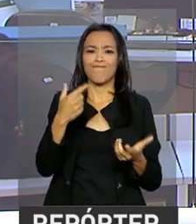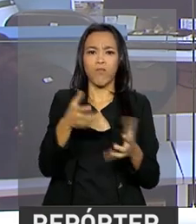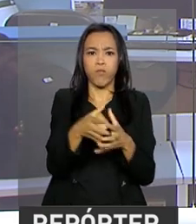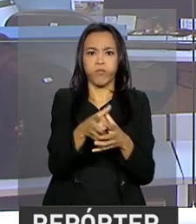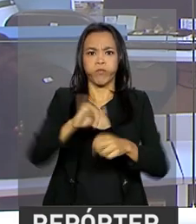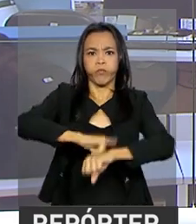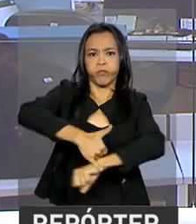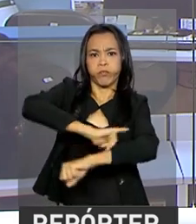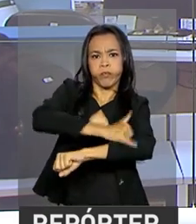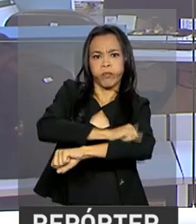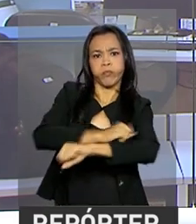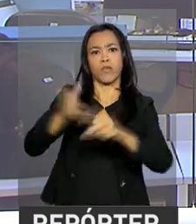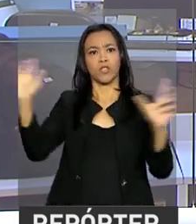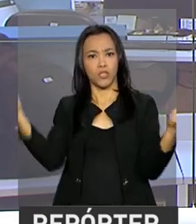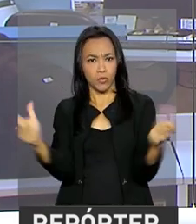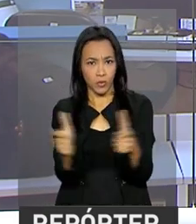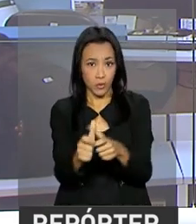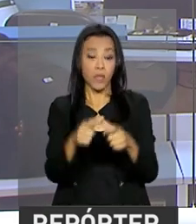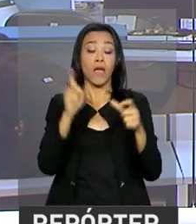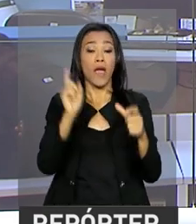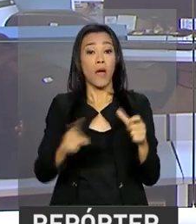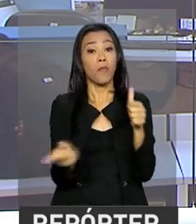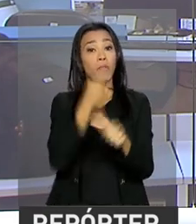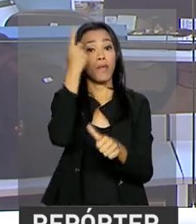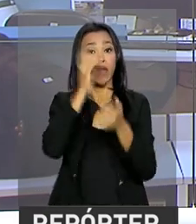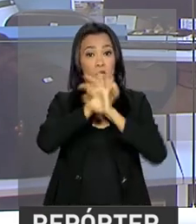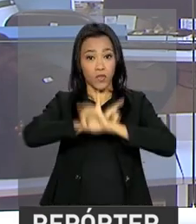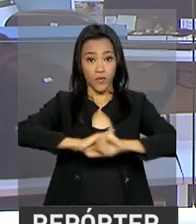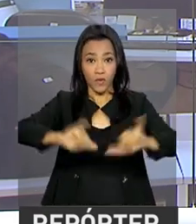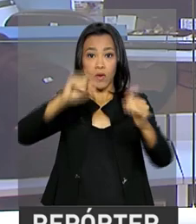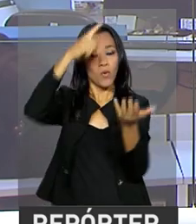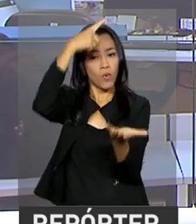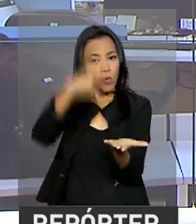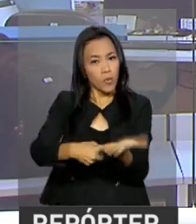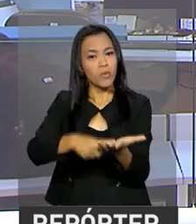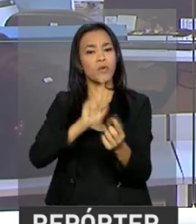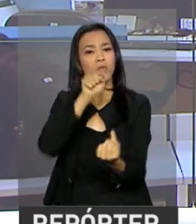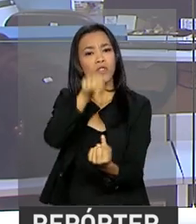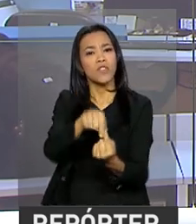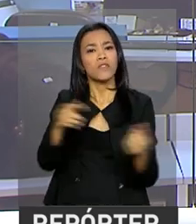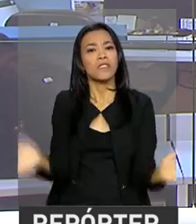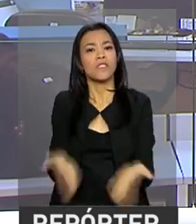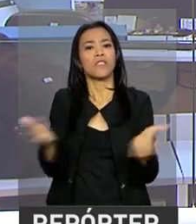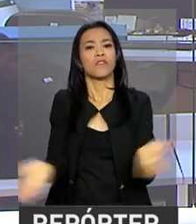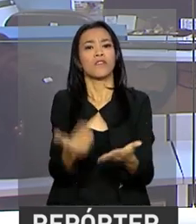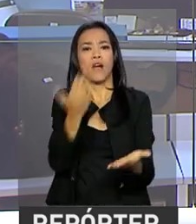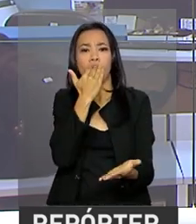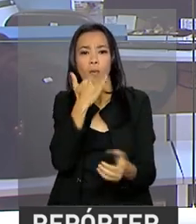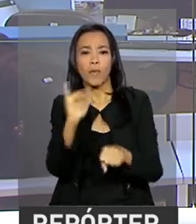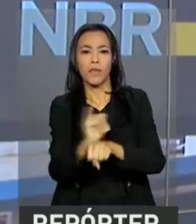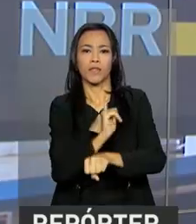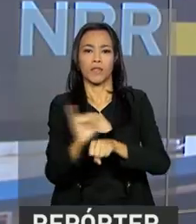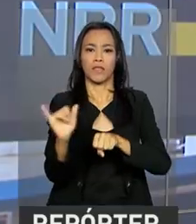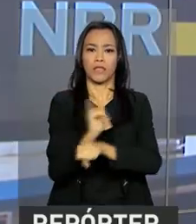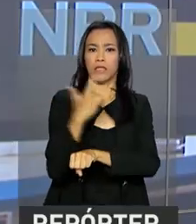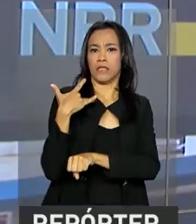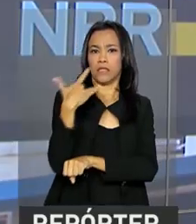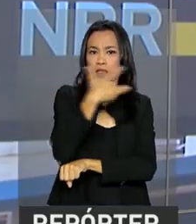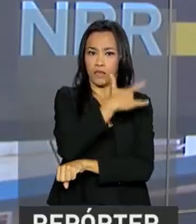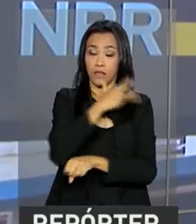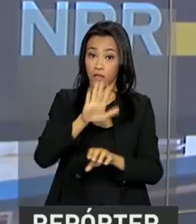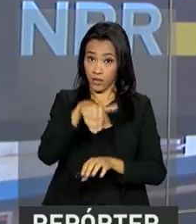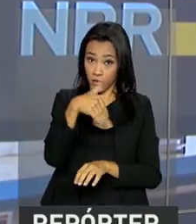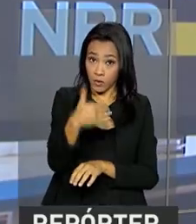é um dos primeiros a divulgar os compromissos para incentivar uma alimentação saudável. E quando